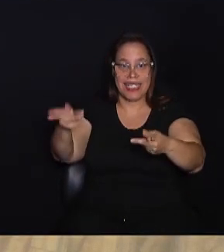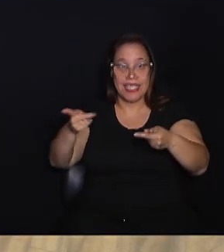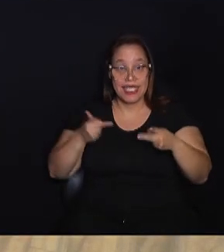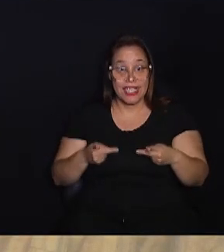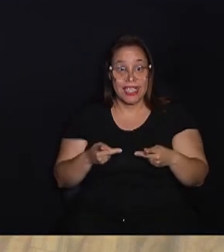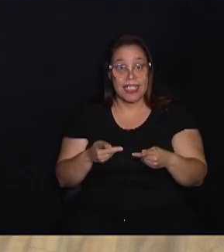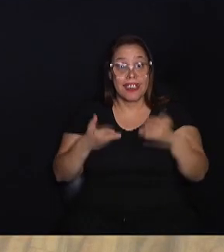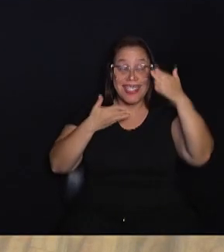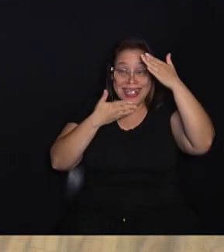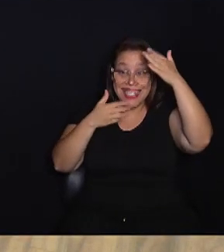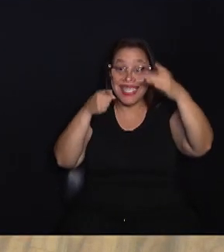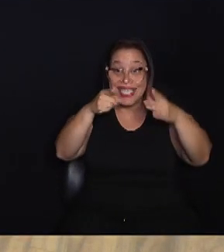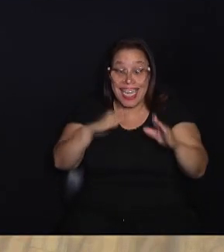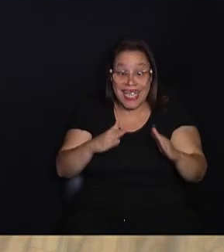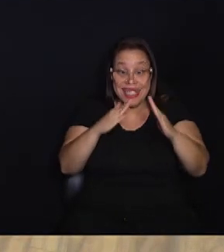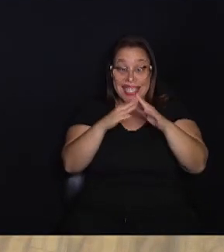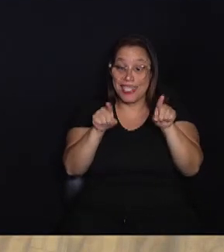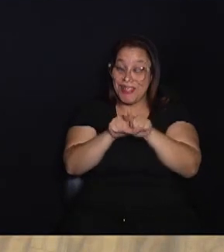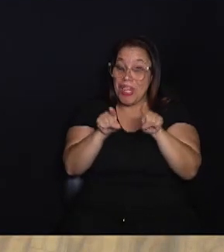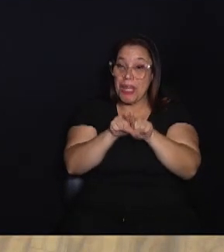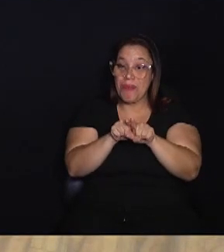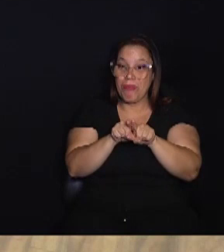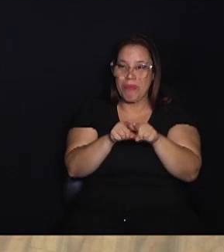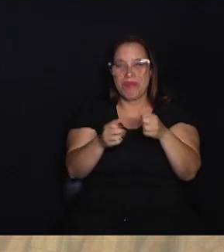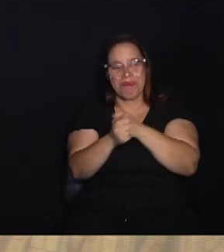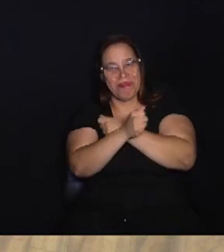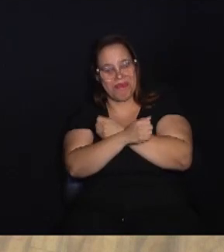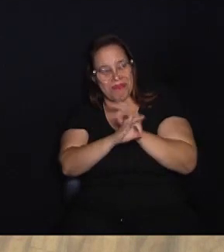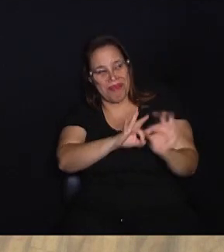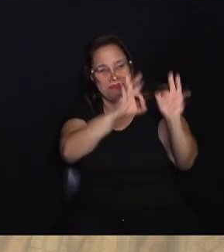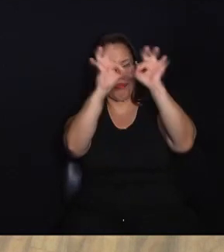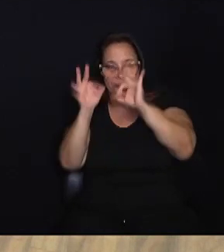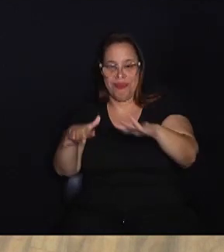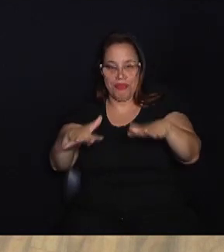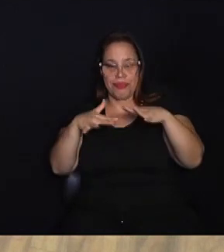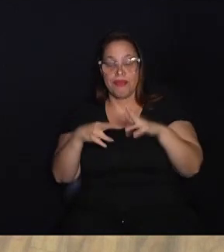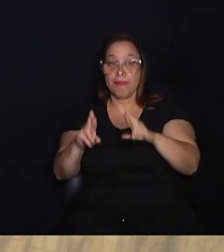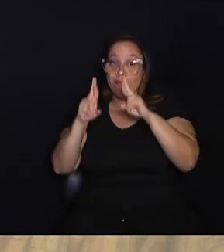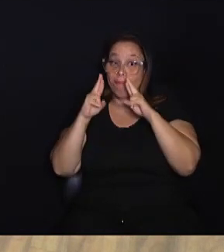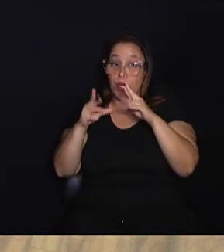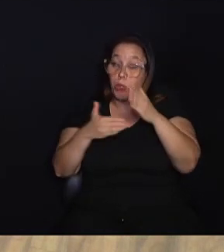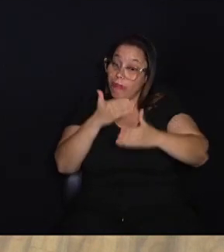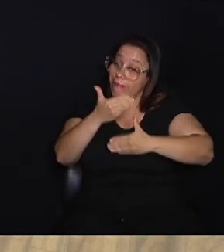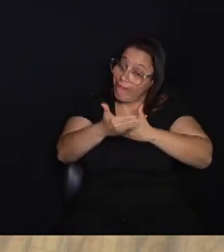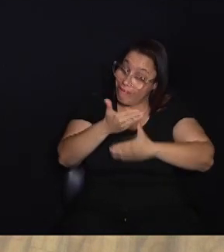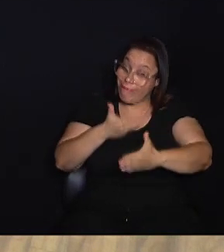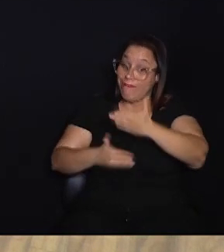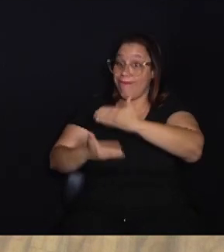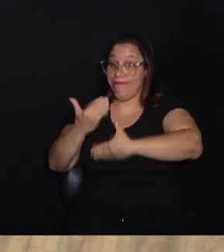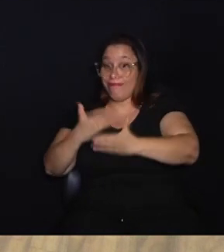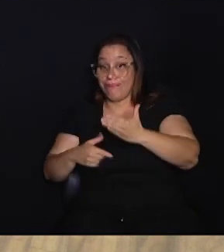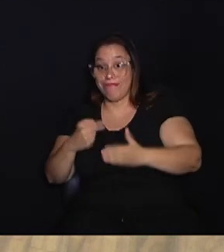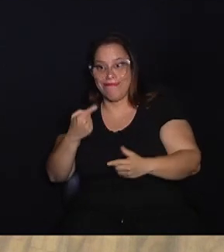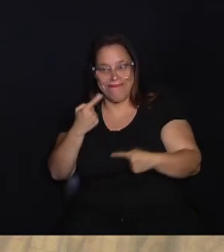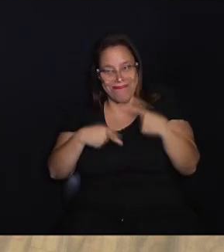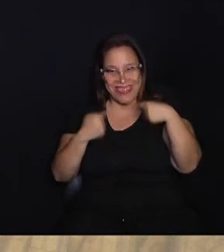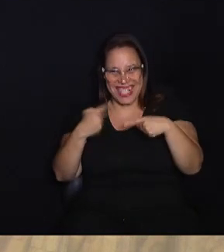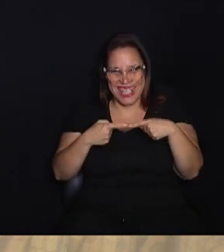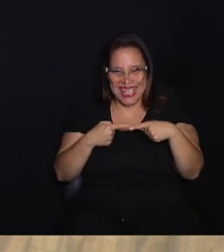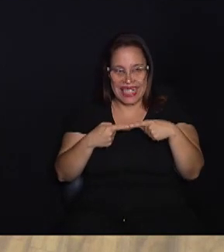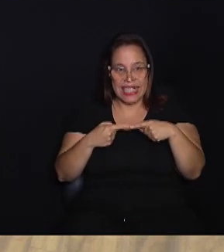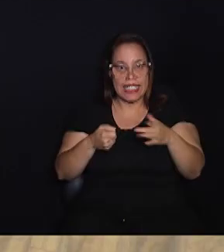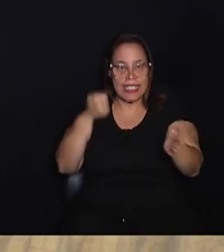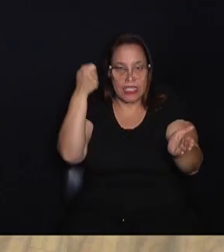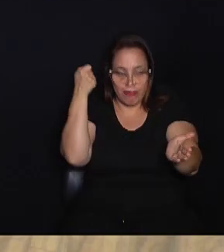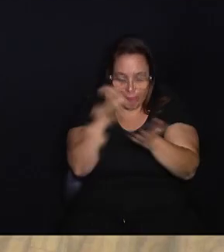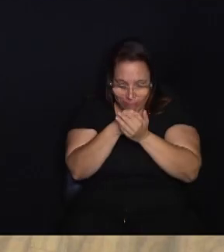e agradeço você aí de casa também pela sua companhia, pela sua audiência. Espero que a gente tenha contribuído para este debate que está